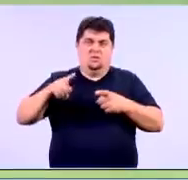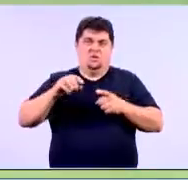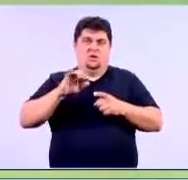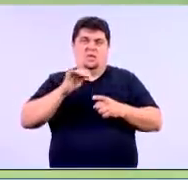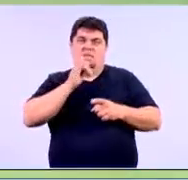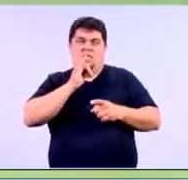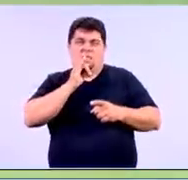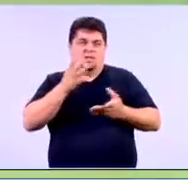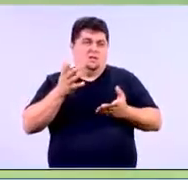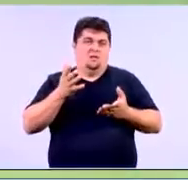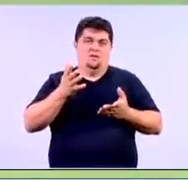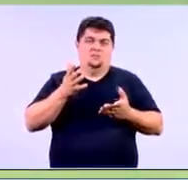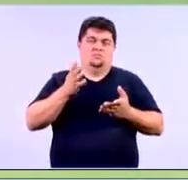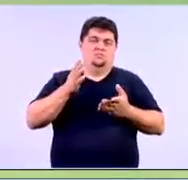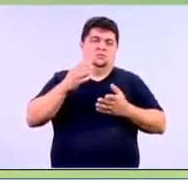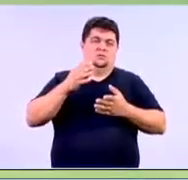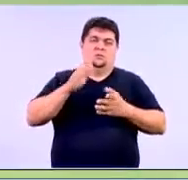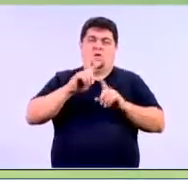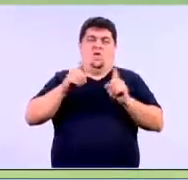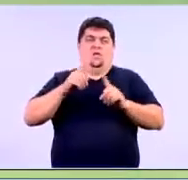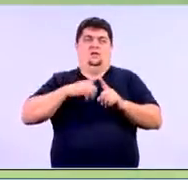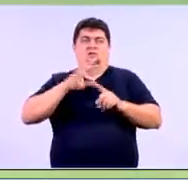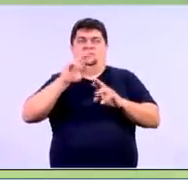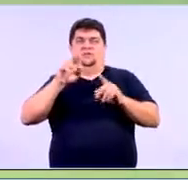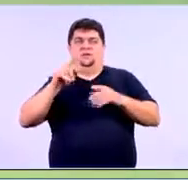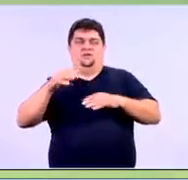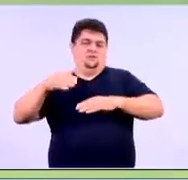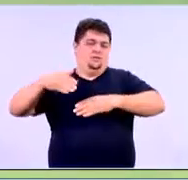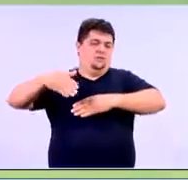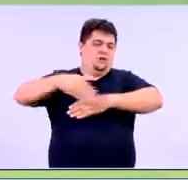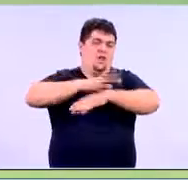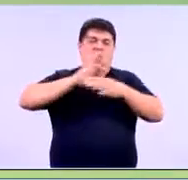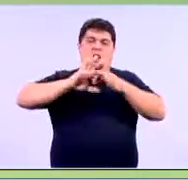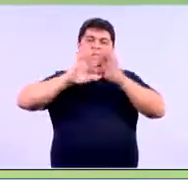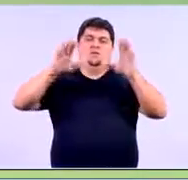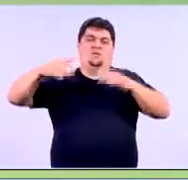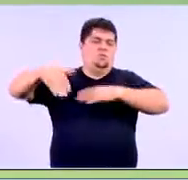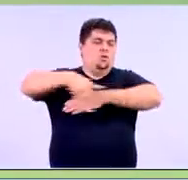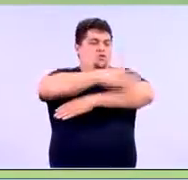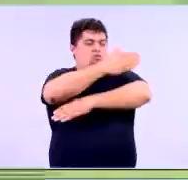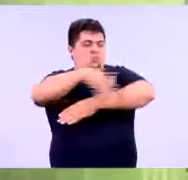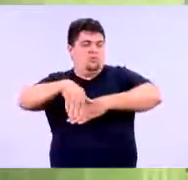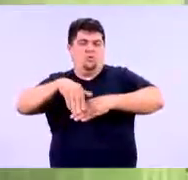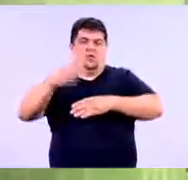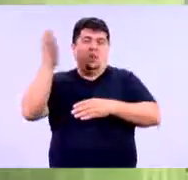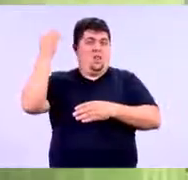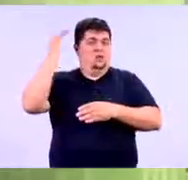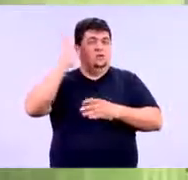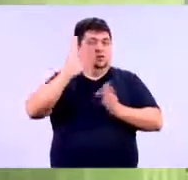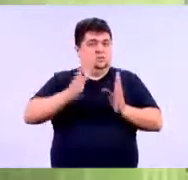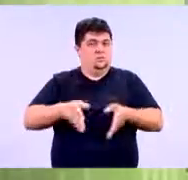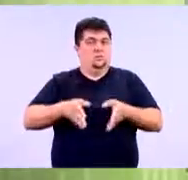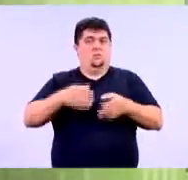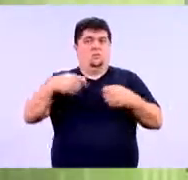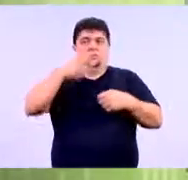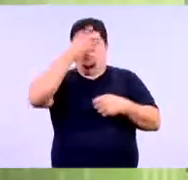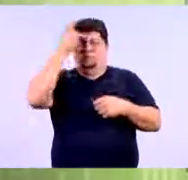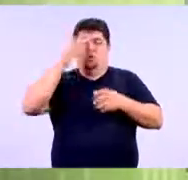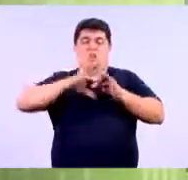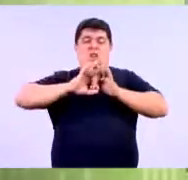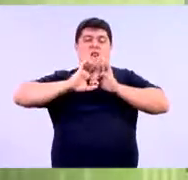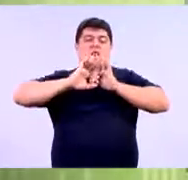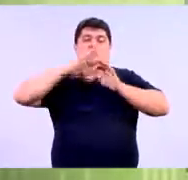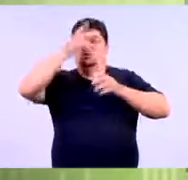se houvesse, viria de encontro à nossa própria Constituição, que lá no artigo 5º é livre